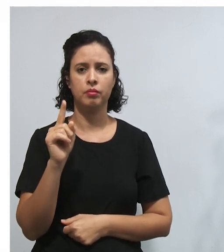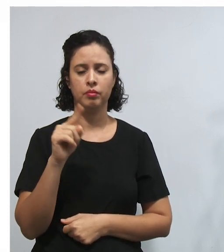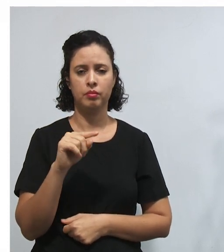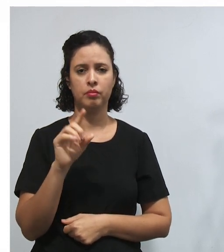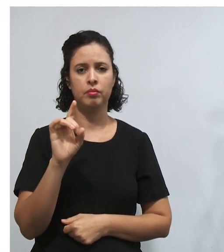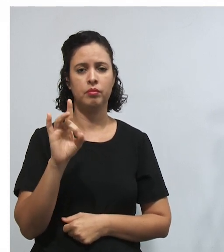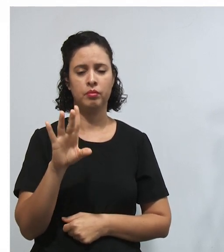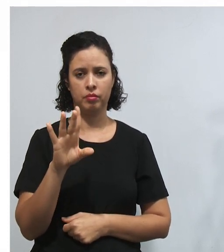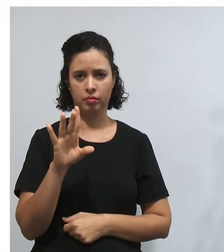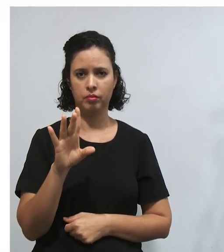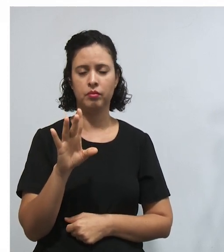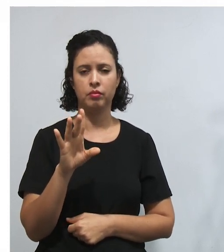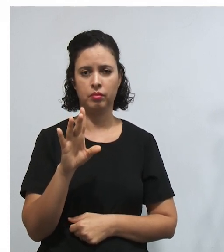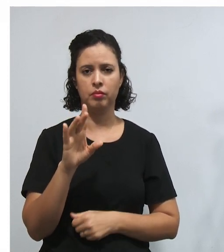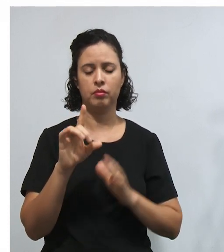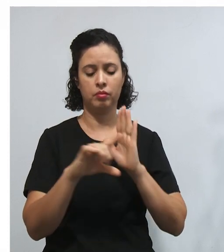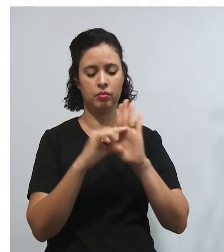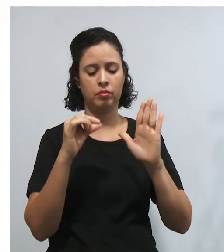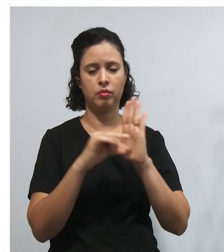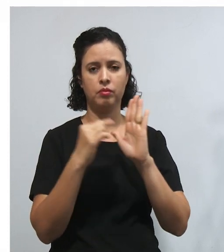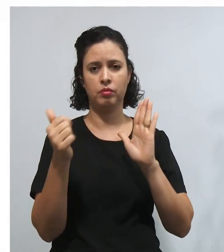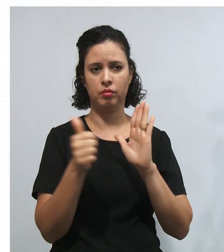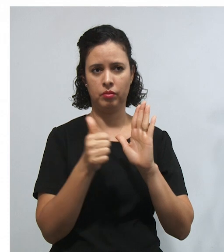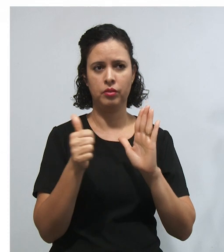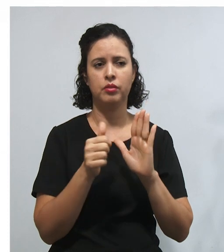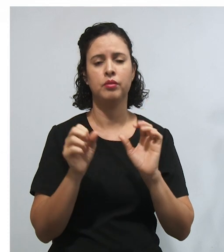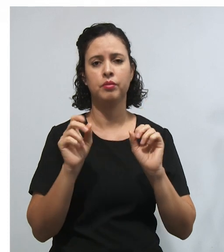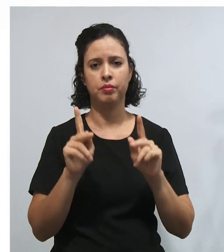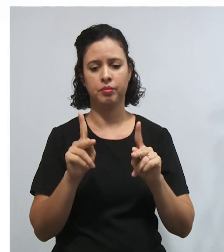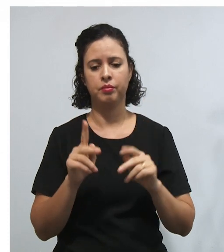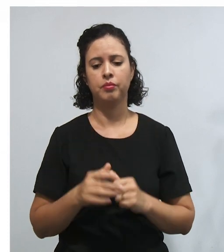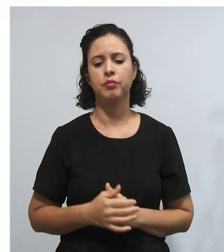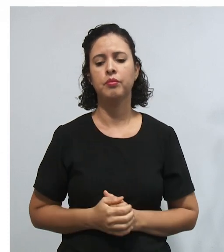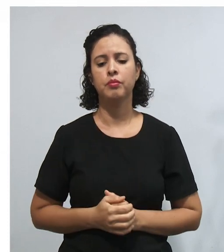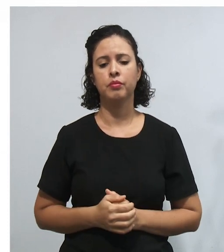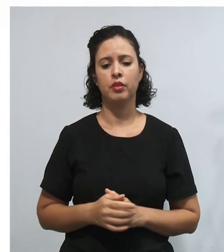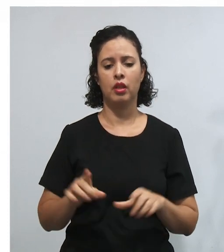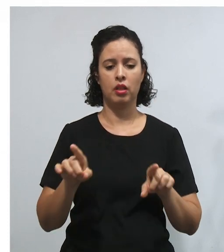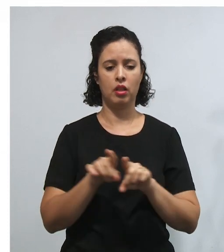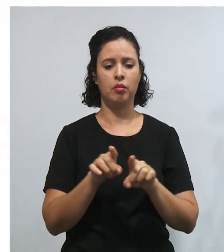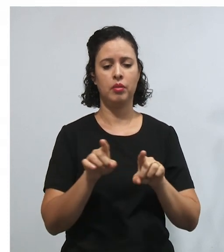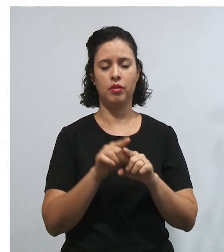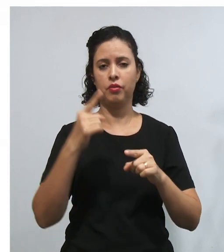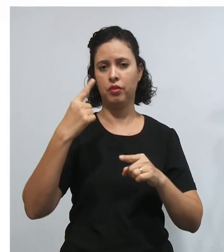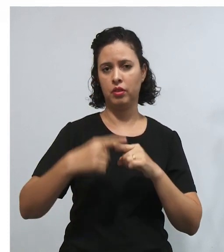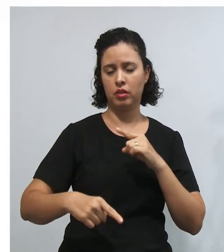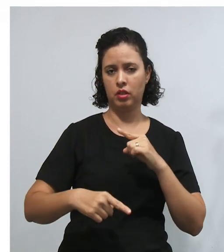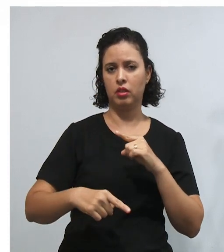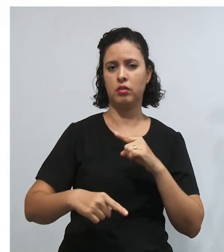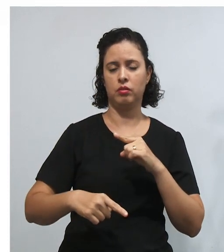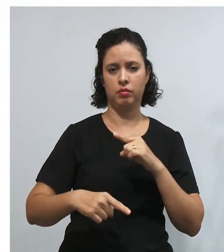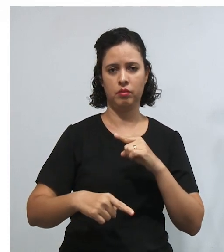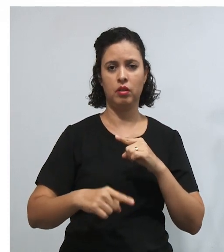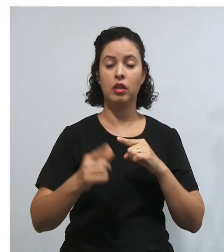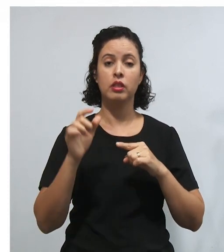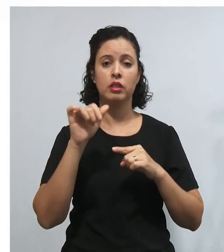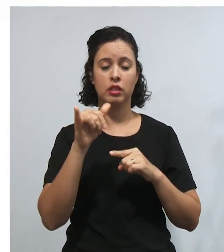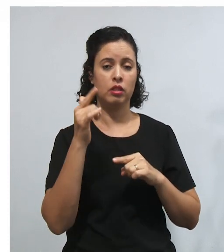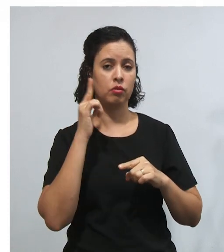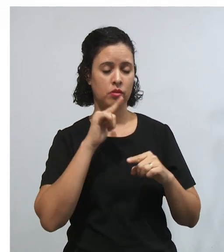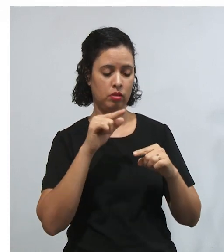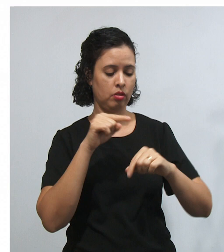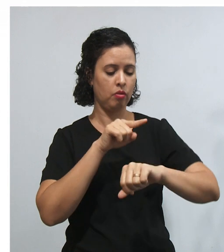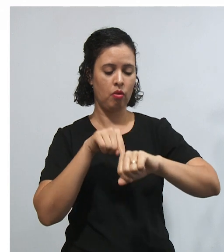essa ressalva aí do disposto do inciso 11, tá certo? E aí ele fala que é vedado, exceto quando houver compatibilidade de horários,